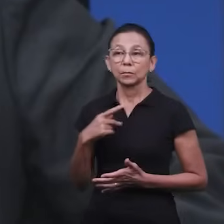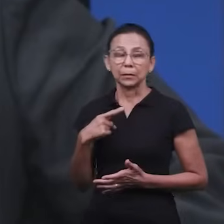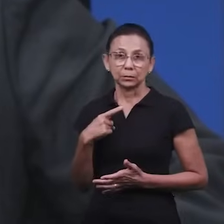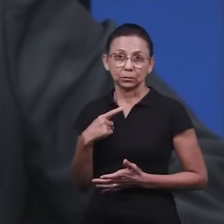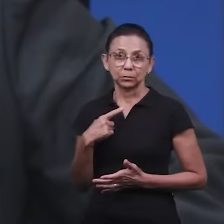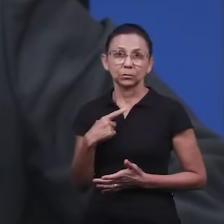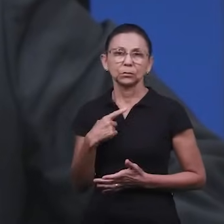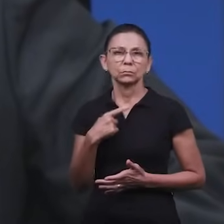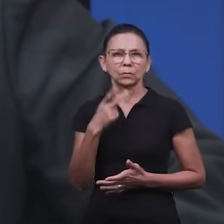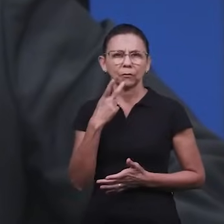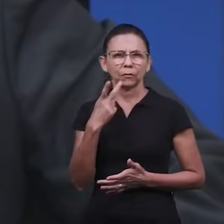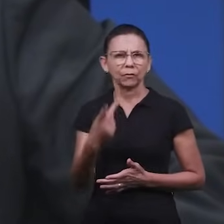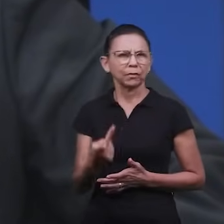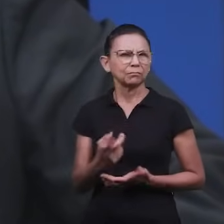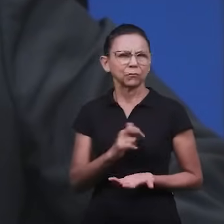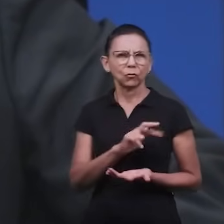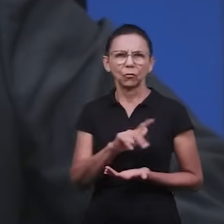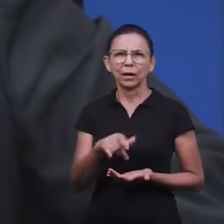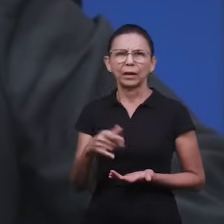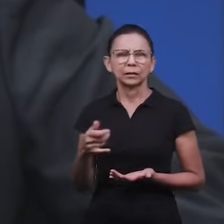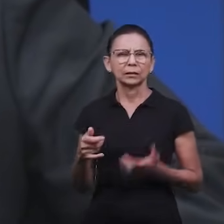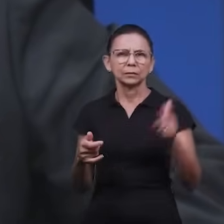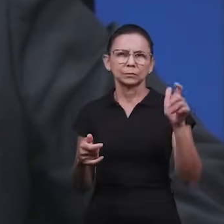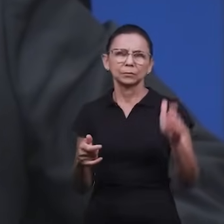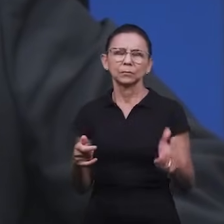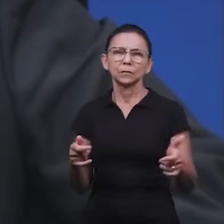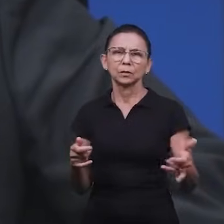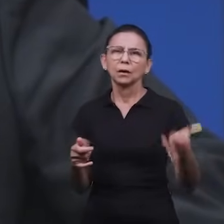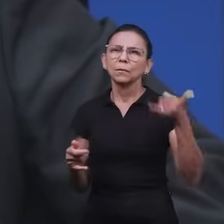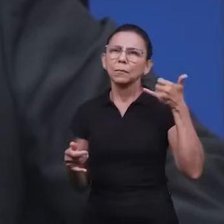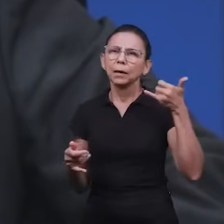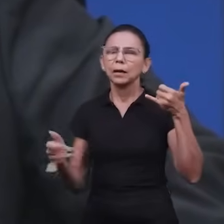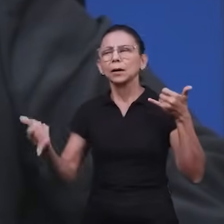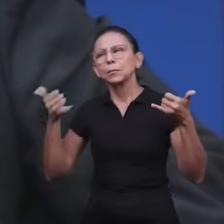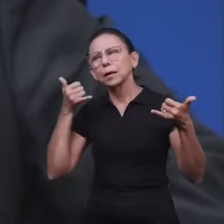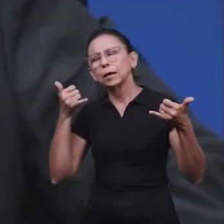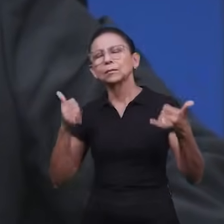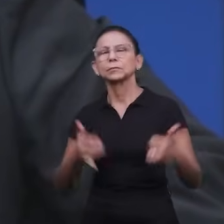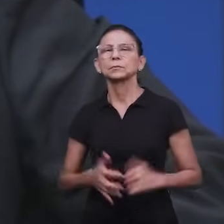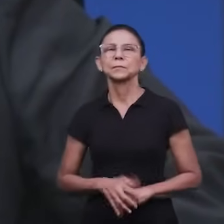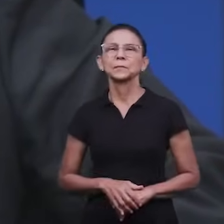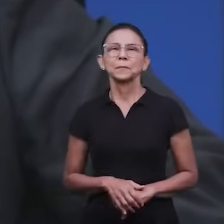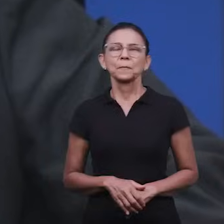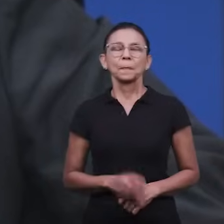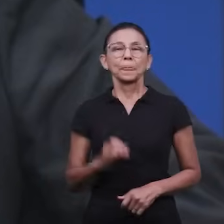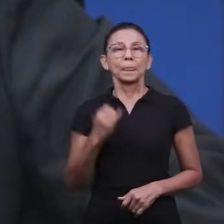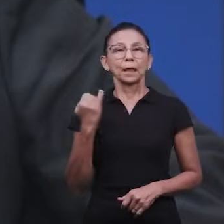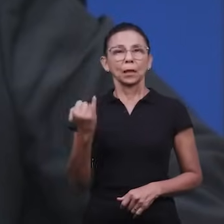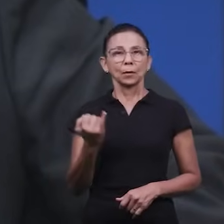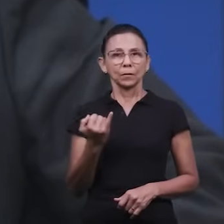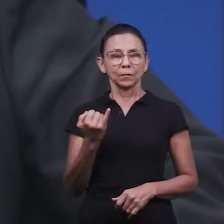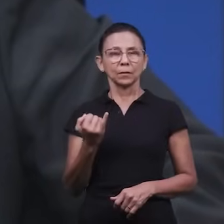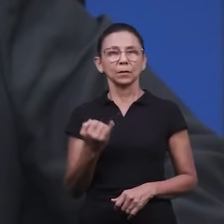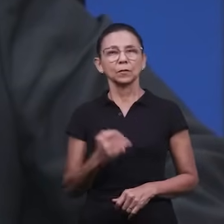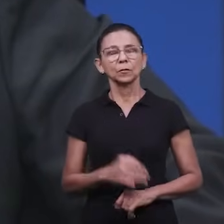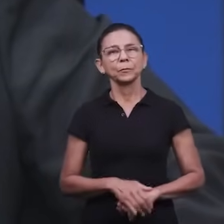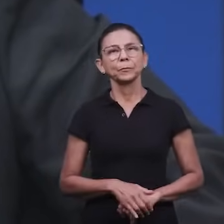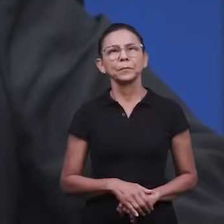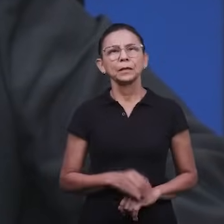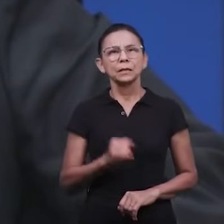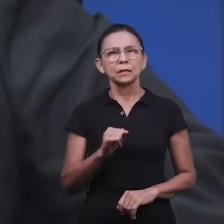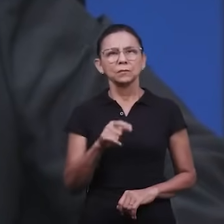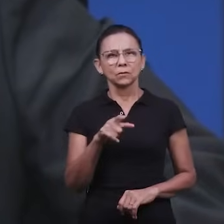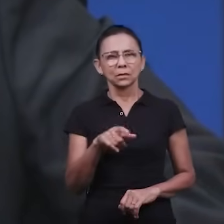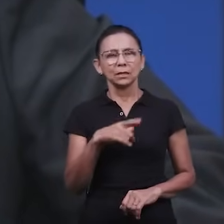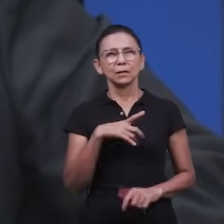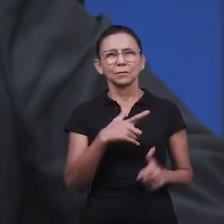tem recebido muitas ligações de famílias. Então é importante as famílias que estão nos ouvindo, né, tem